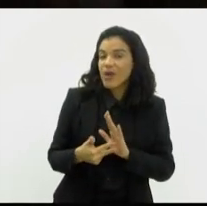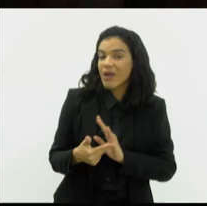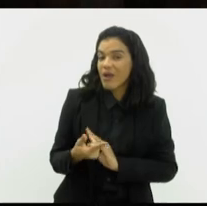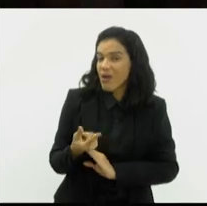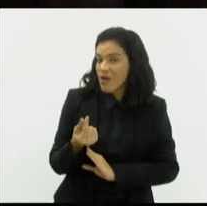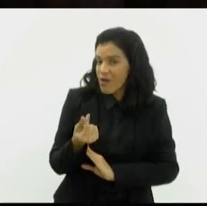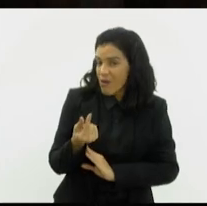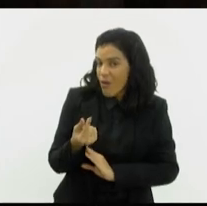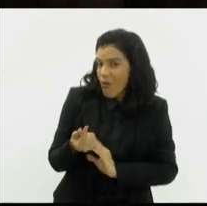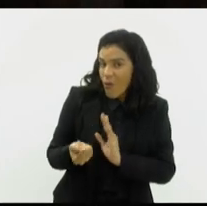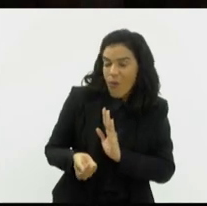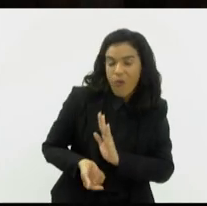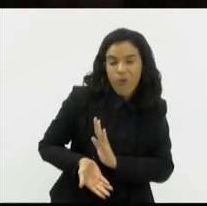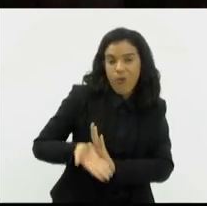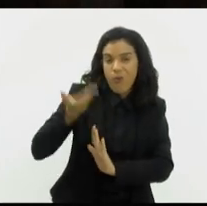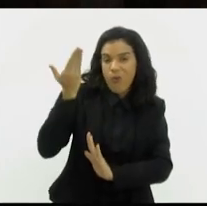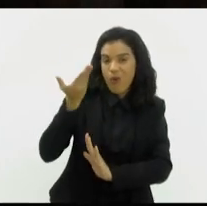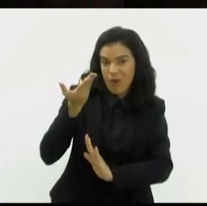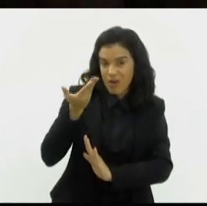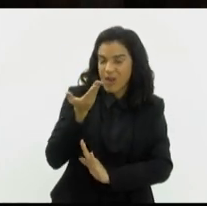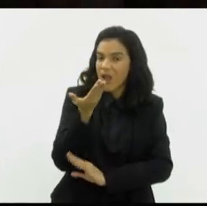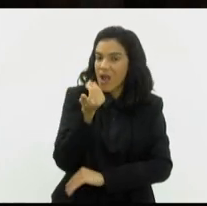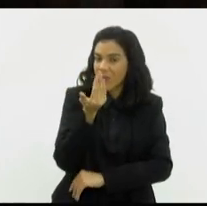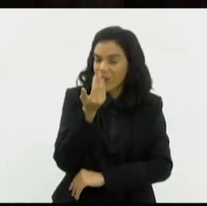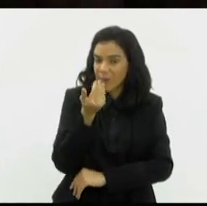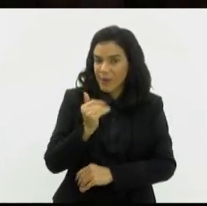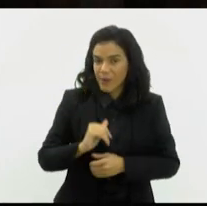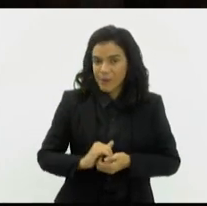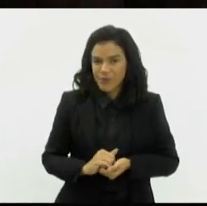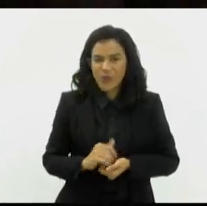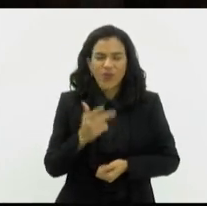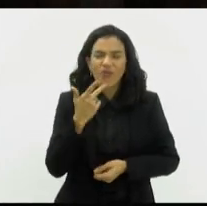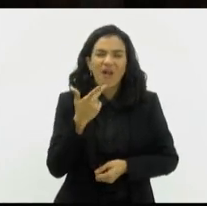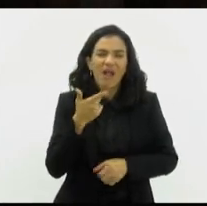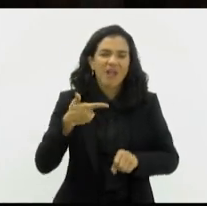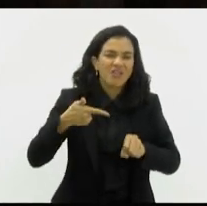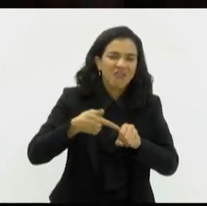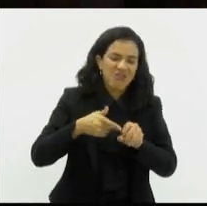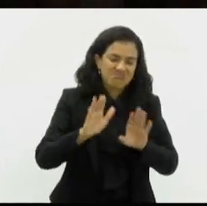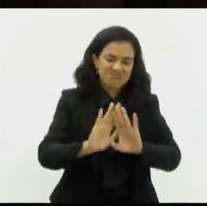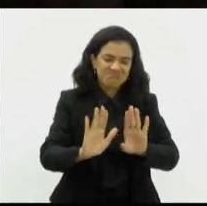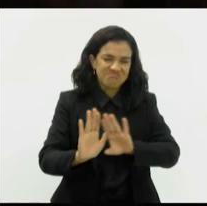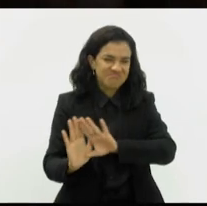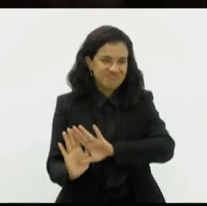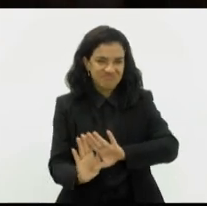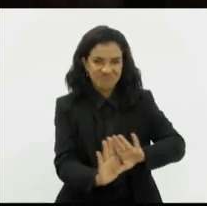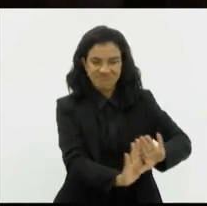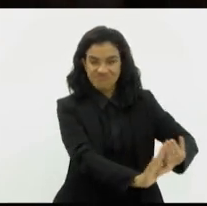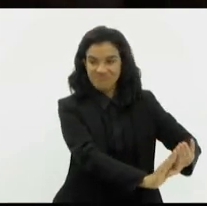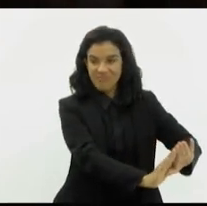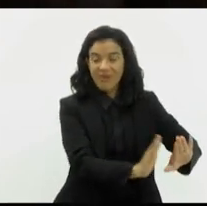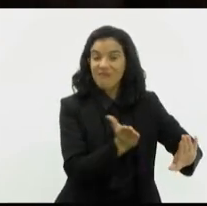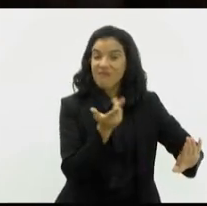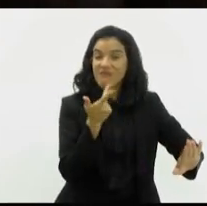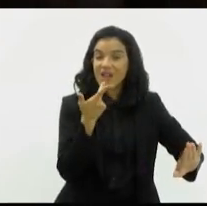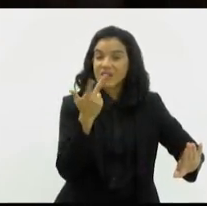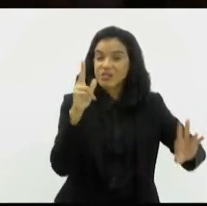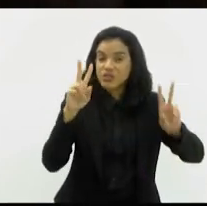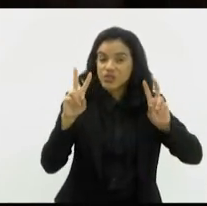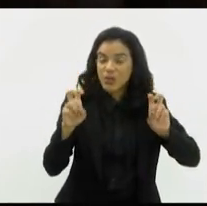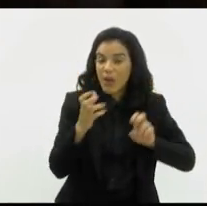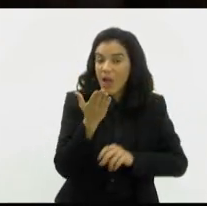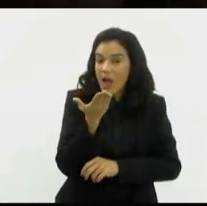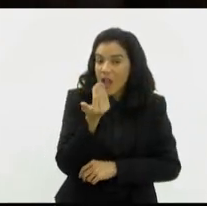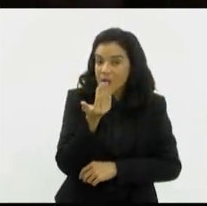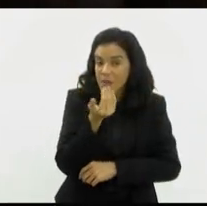muito grande de preços nos alimentos. Não estou nem falando negócio de gasolina, não, vamos tirar isso fora. Vamos falar de alimentação.